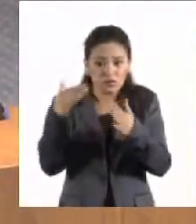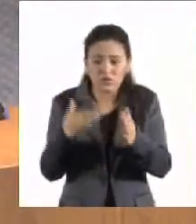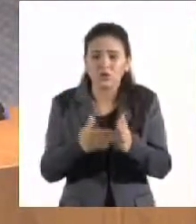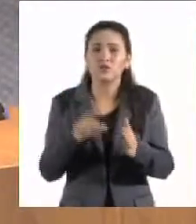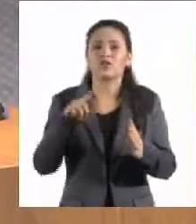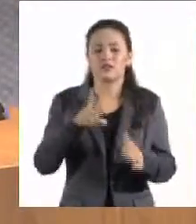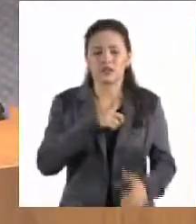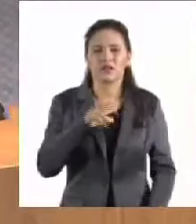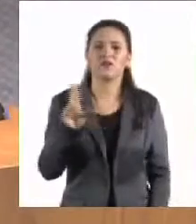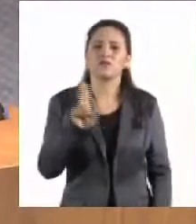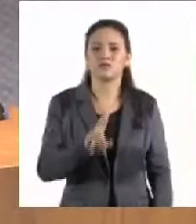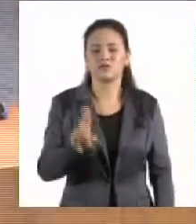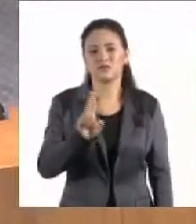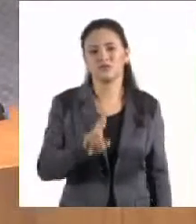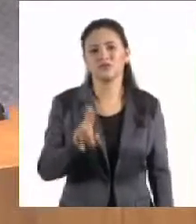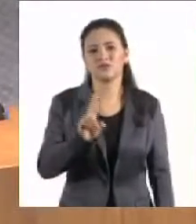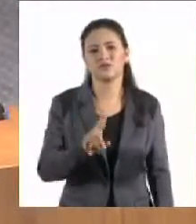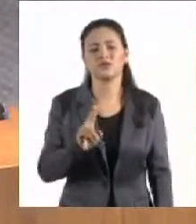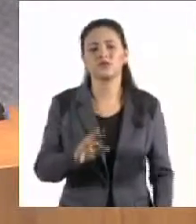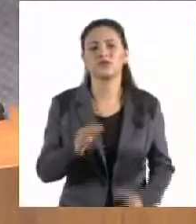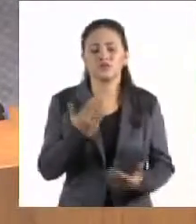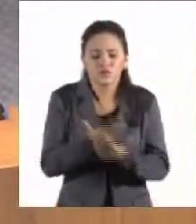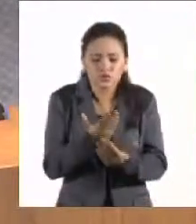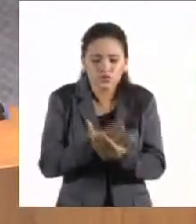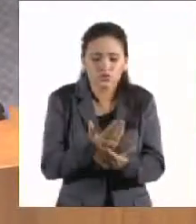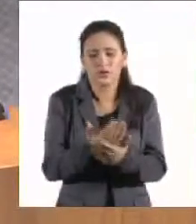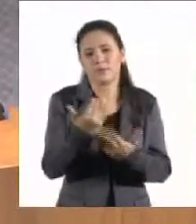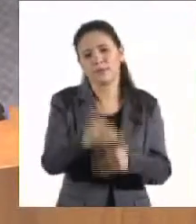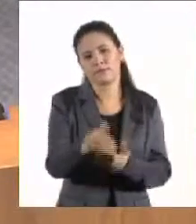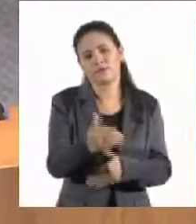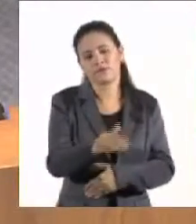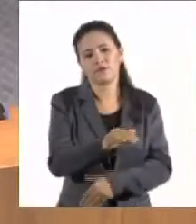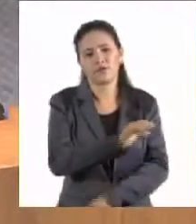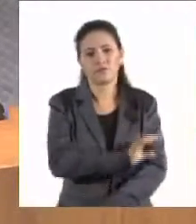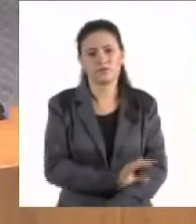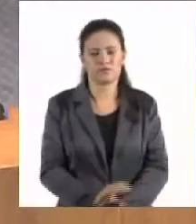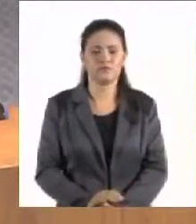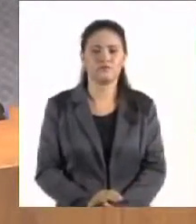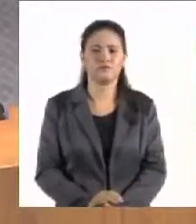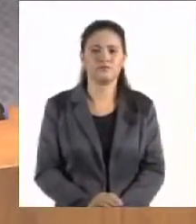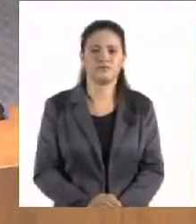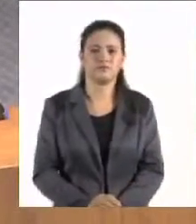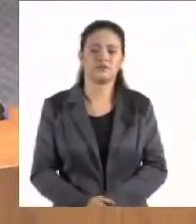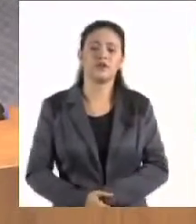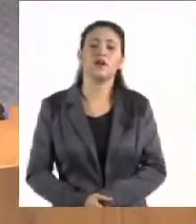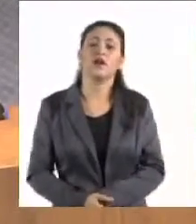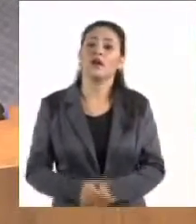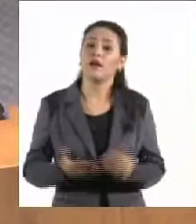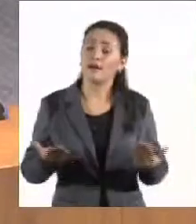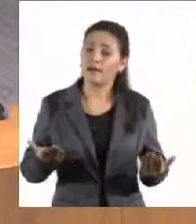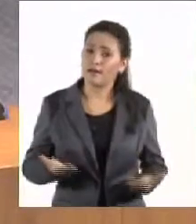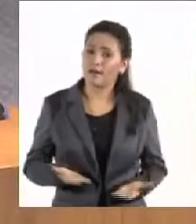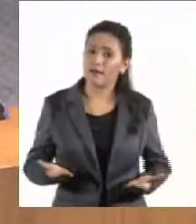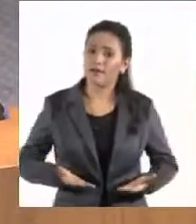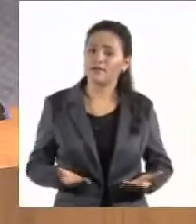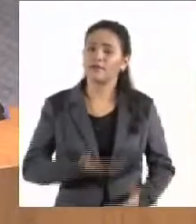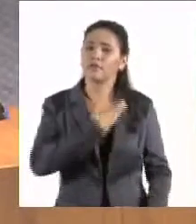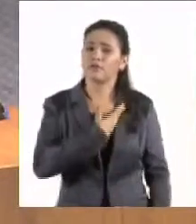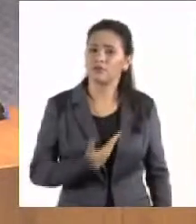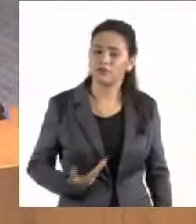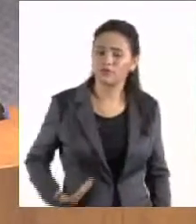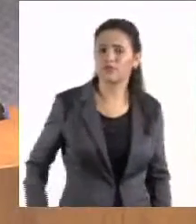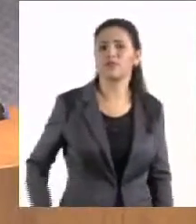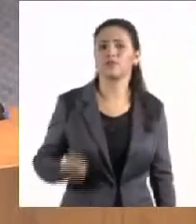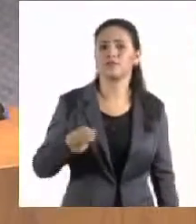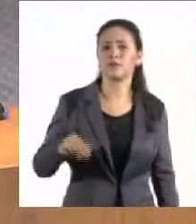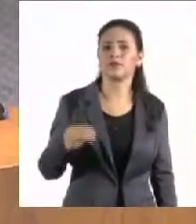para a preparação de concurso público. Ou seja, é a inovação que o governo do estado do Maranhão está dando à nossa juventude para que ela possa de